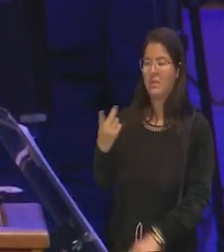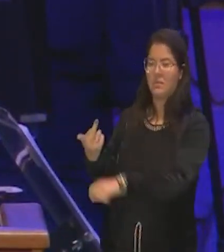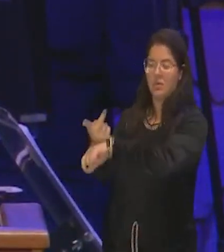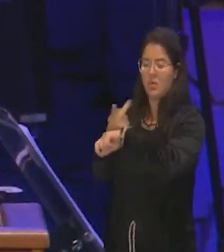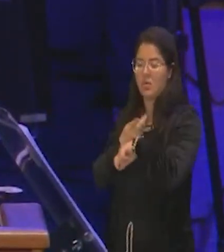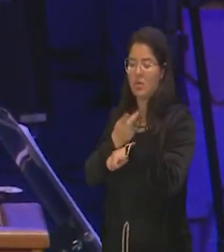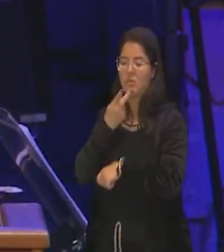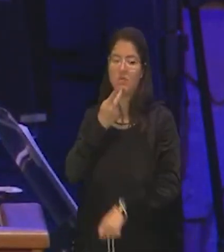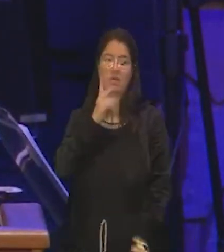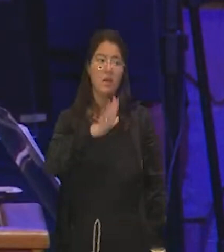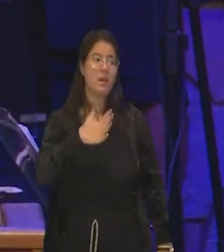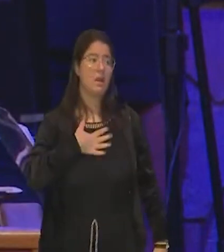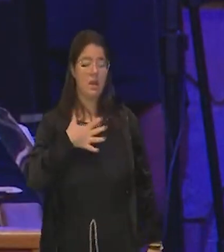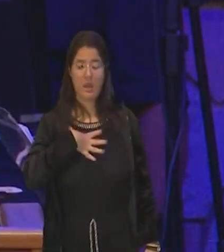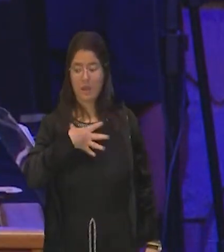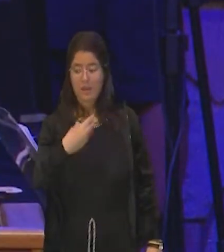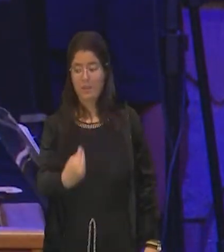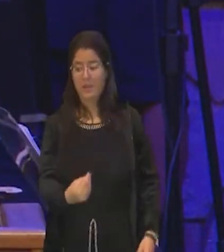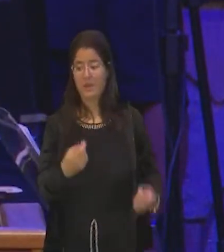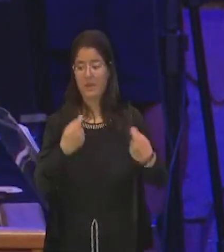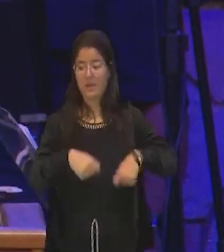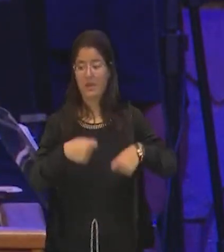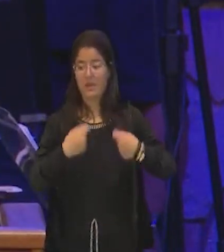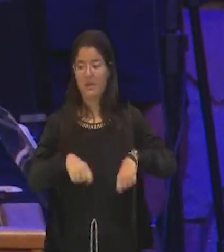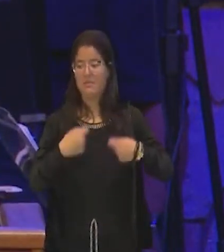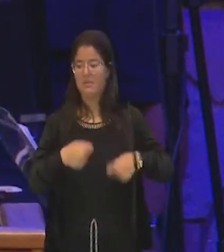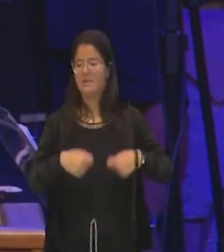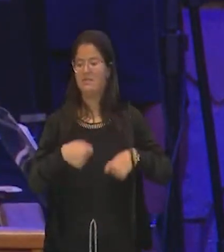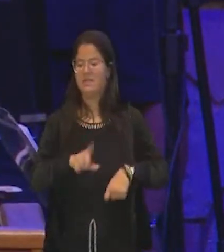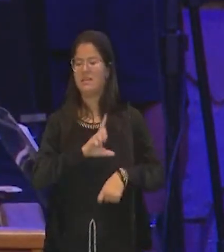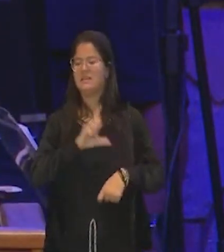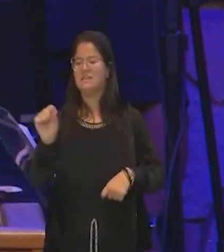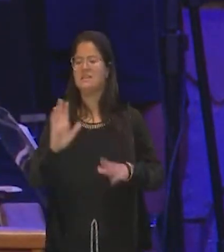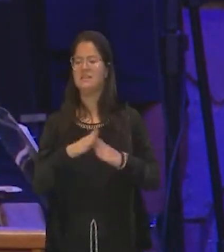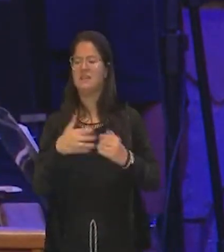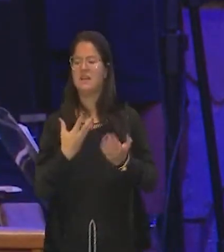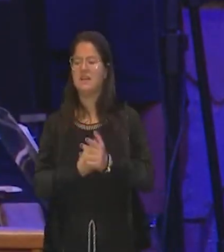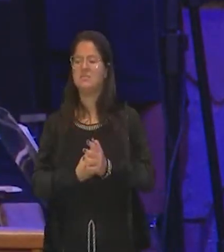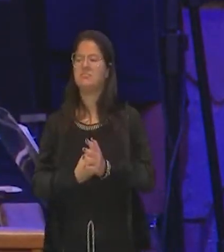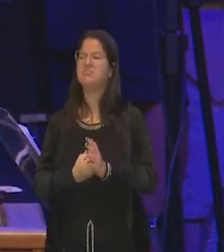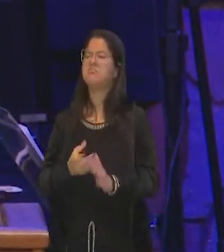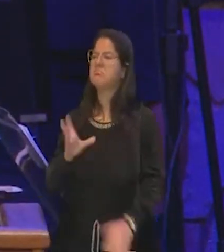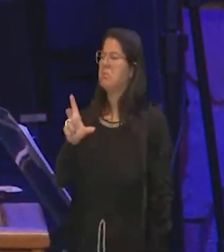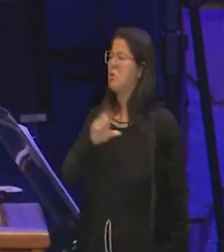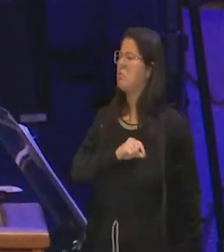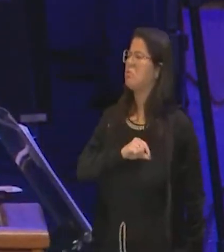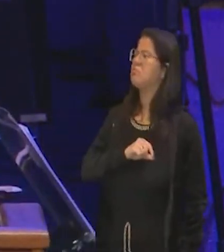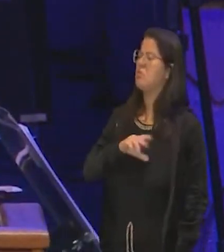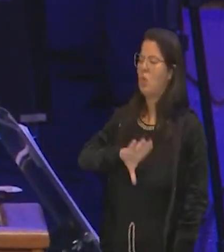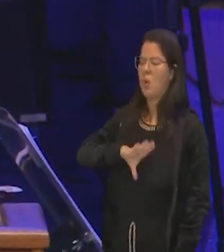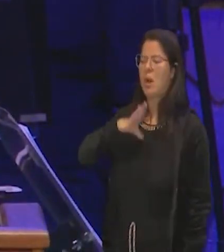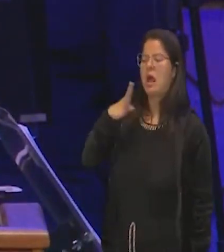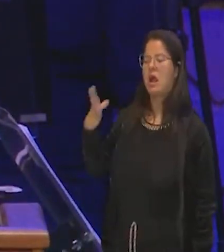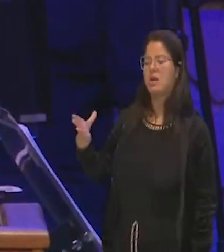dizendo o seguinte: a minha filha precisa ser desligada da igreja. Eu falei assim: que coragem desse pai.